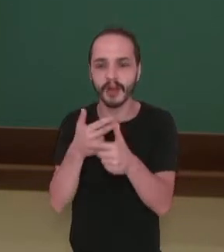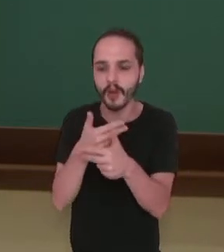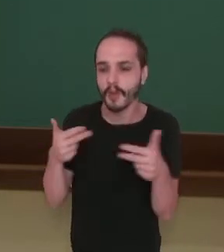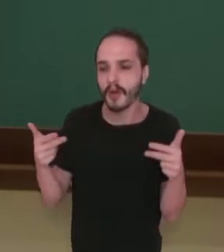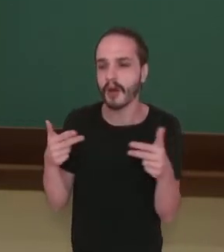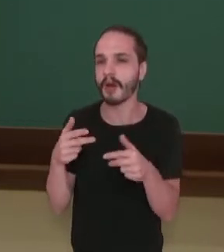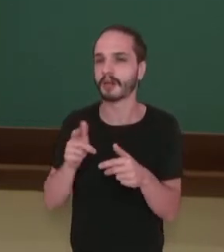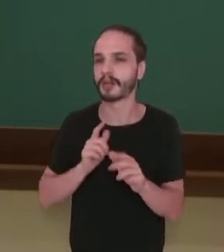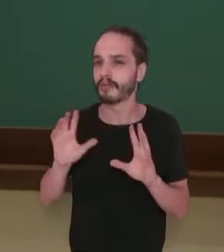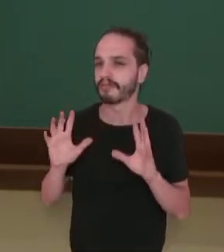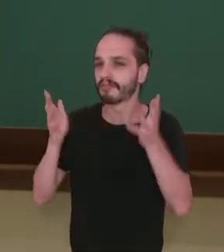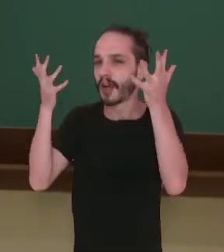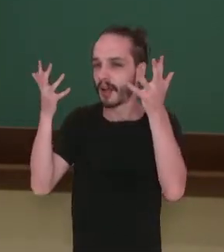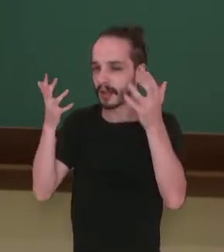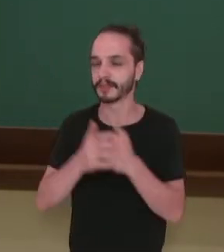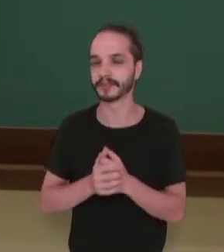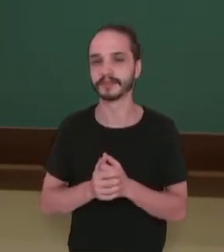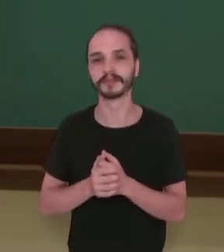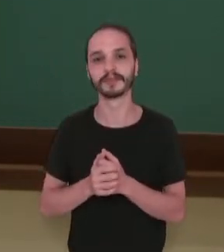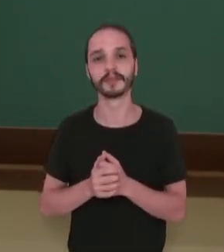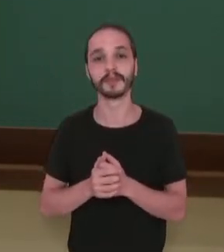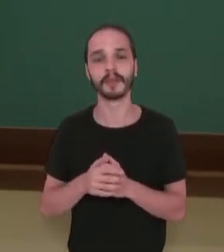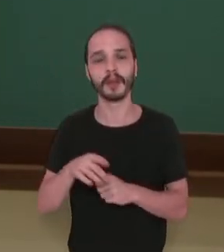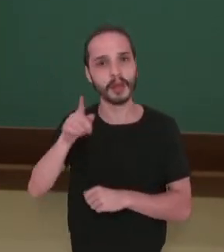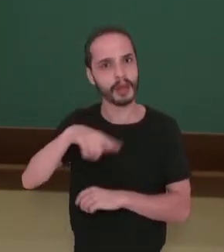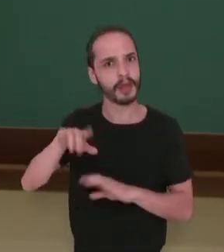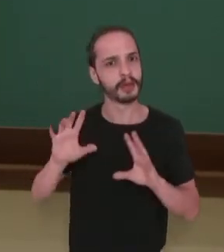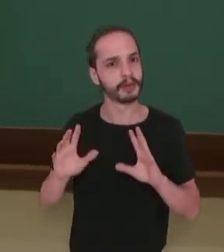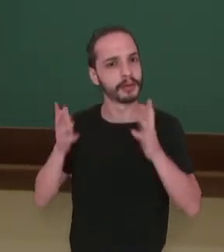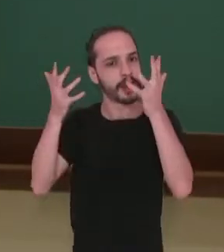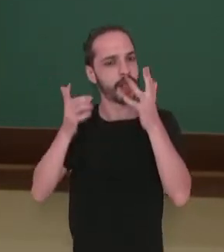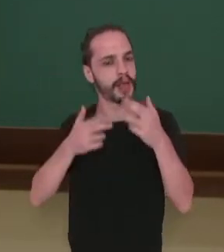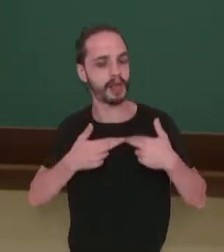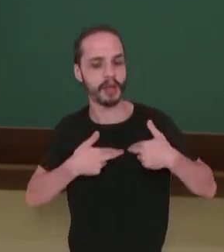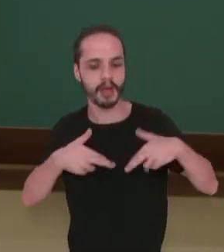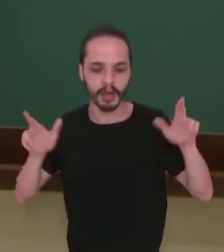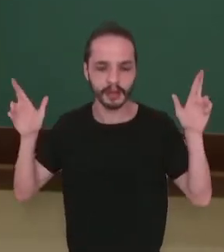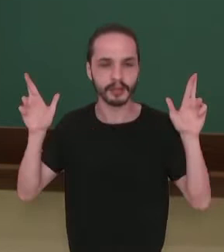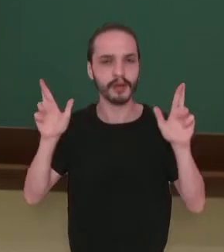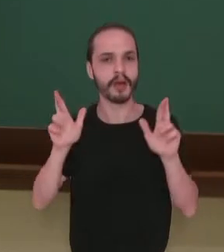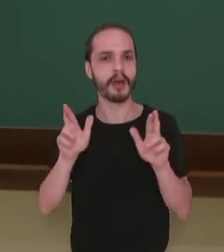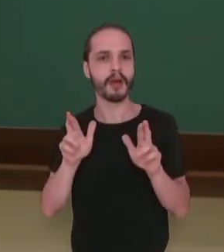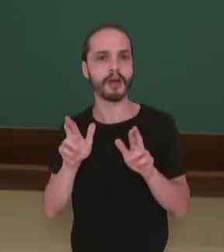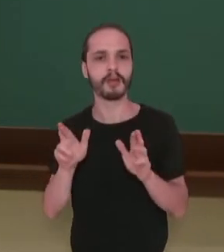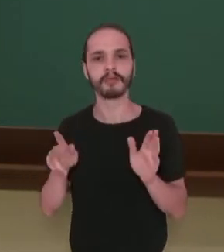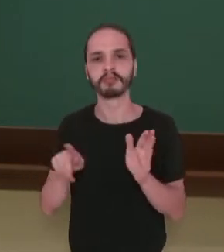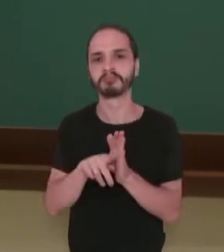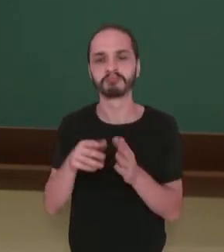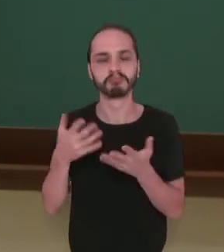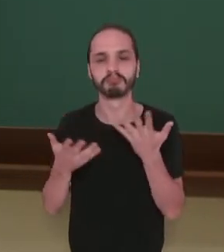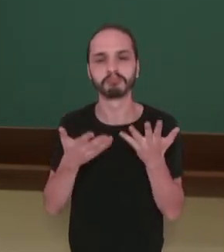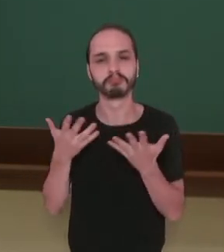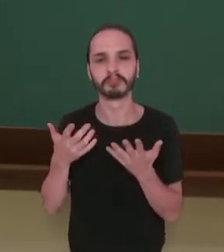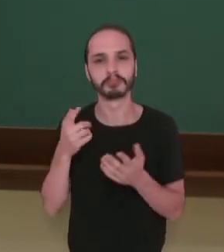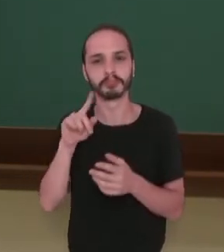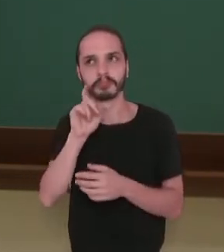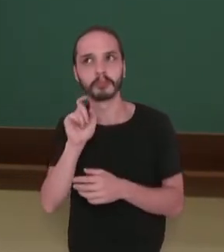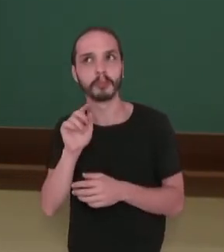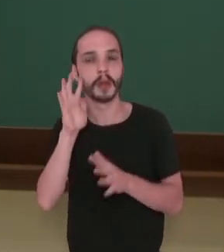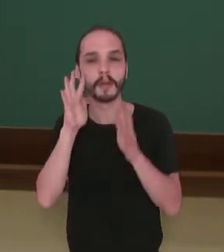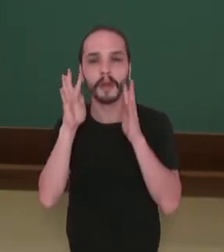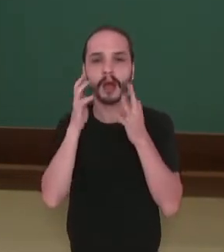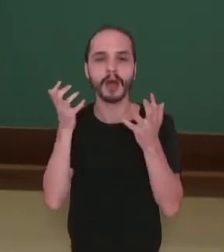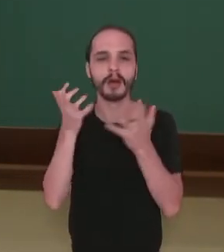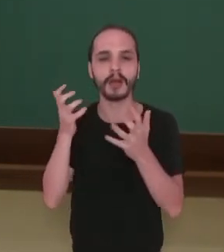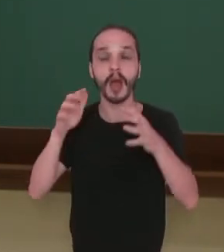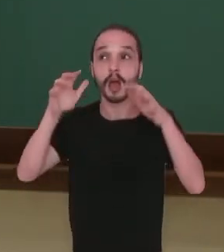tipo de celebração. E eles celebravam, faziam rituais ali espirituais, digamos que, eu quero que